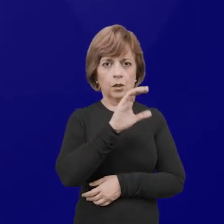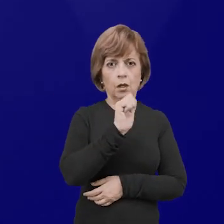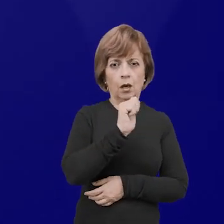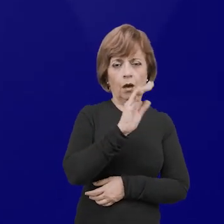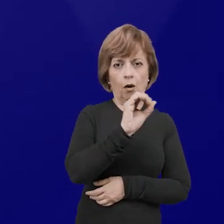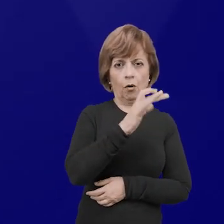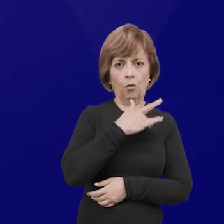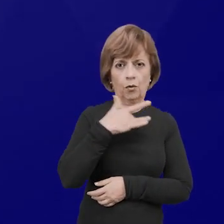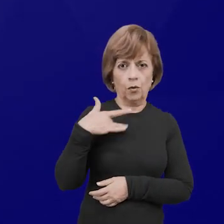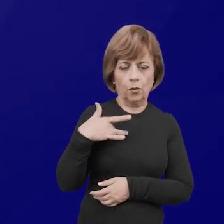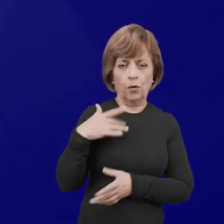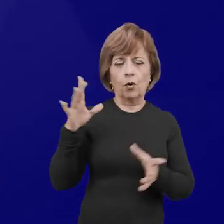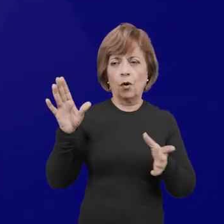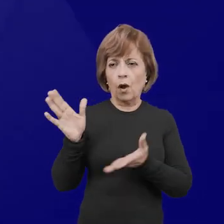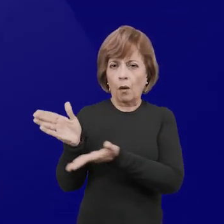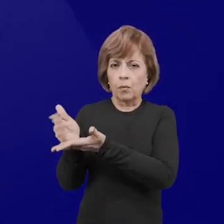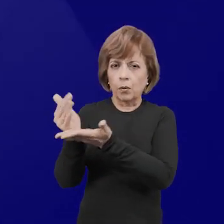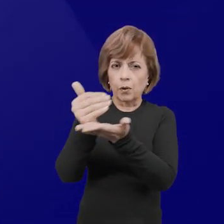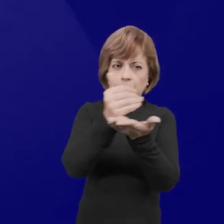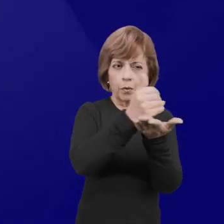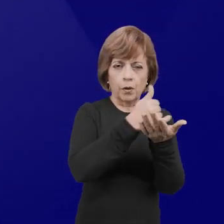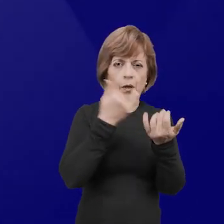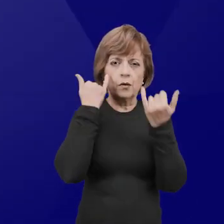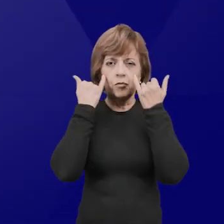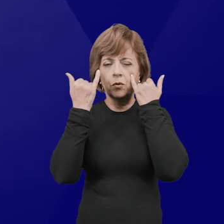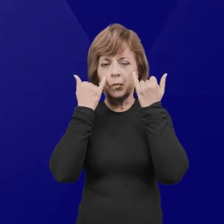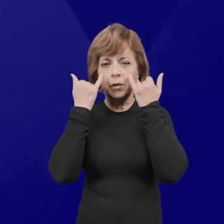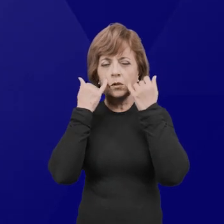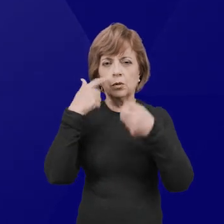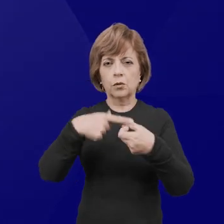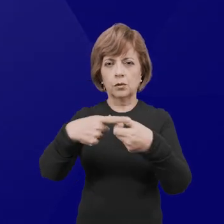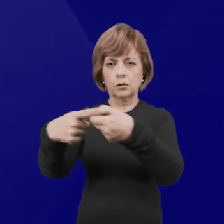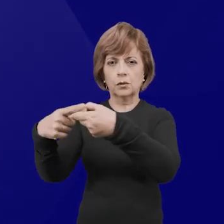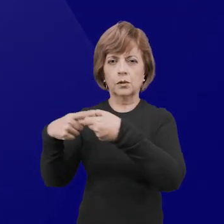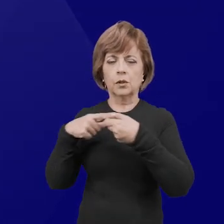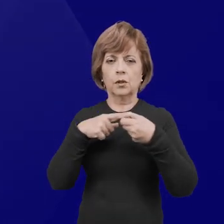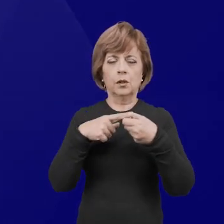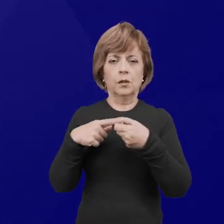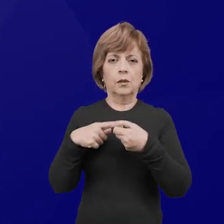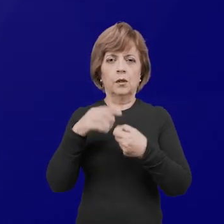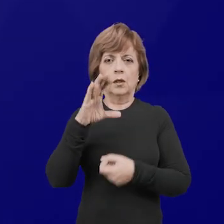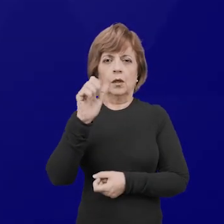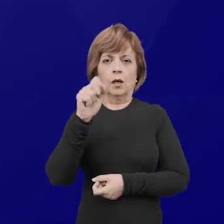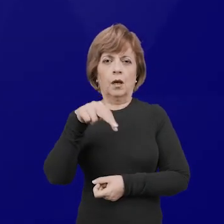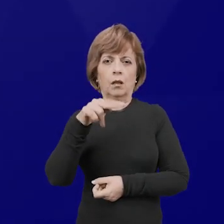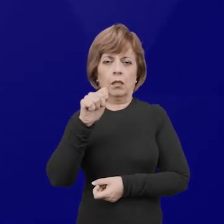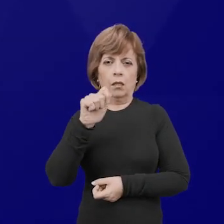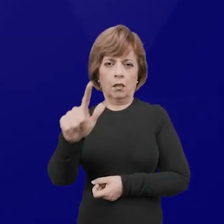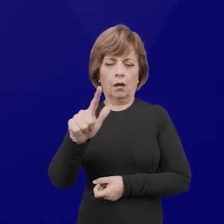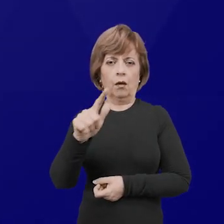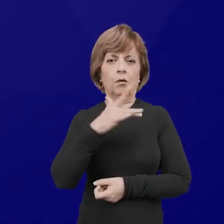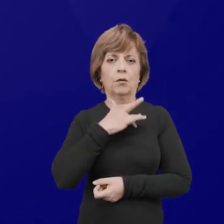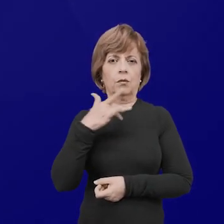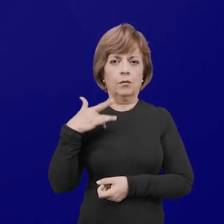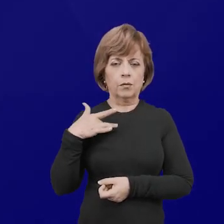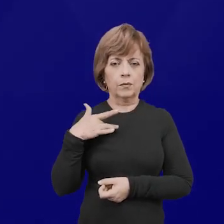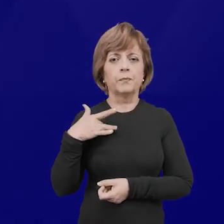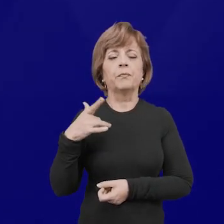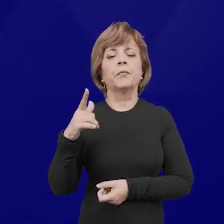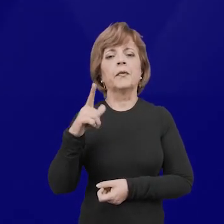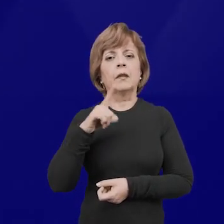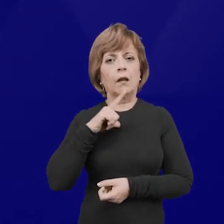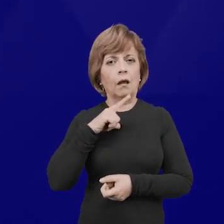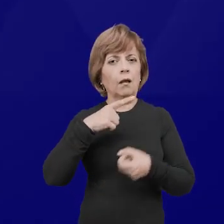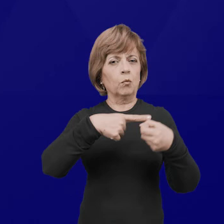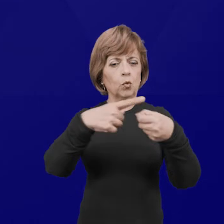de ajudar a coletar as informações dos municípios pequenos no Rio de Janeiro, que a gente chama do Canal Saúde, que são municípios